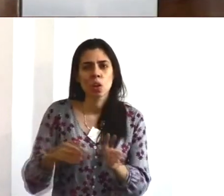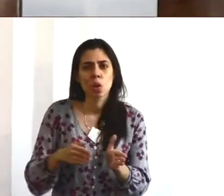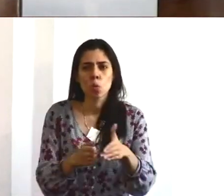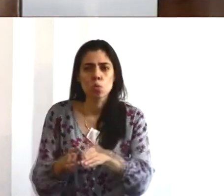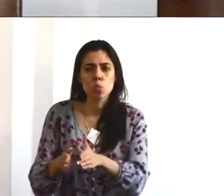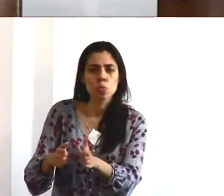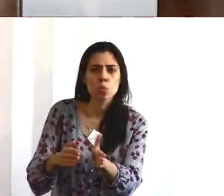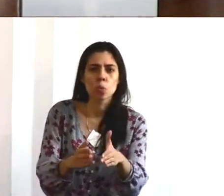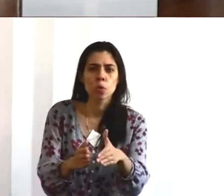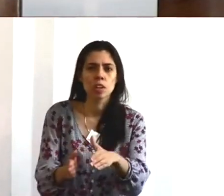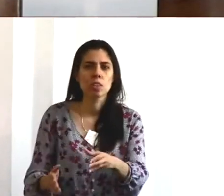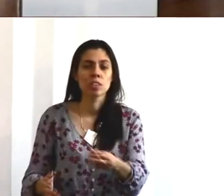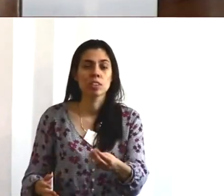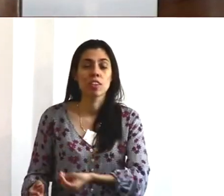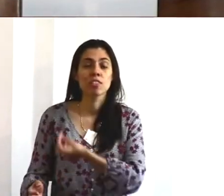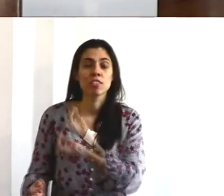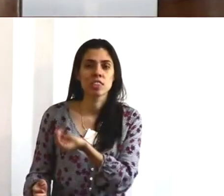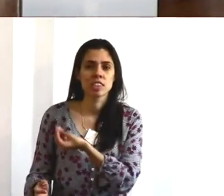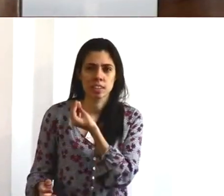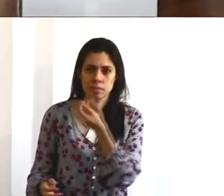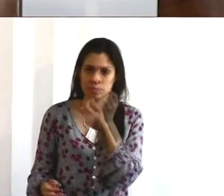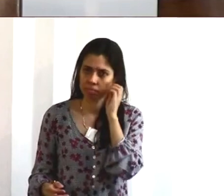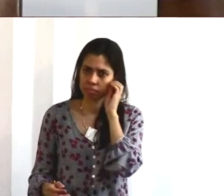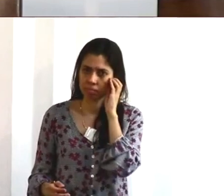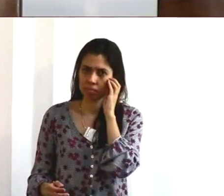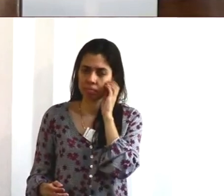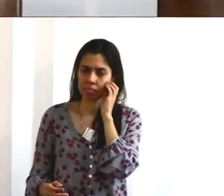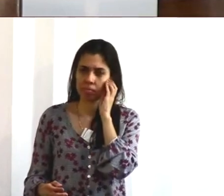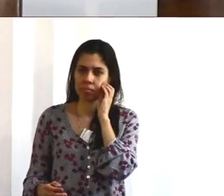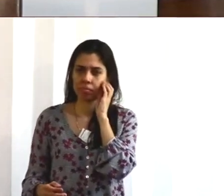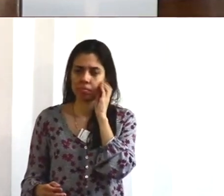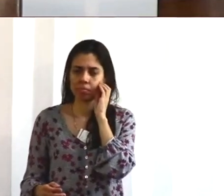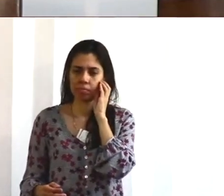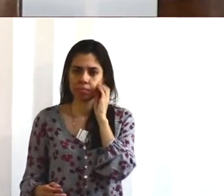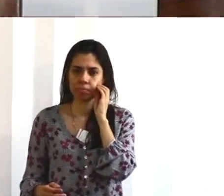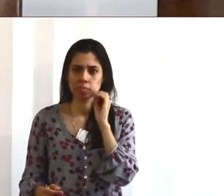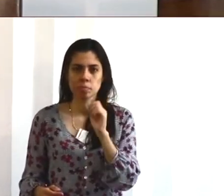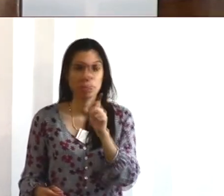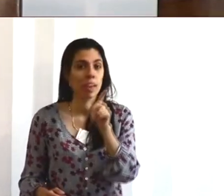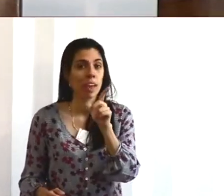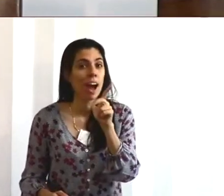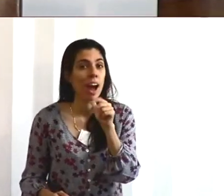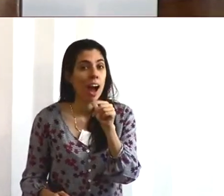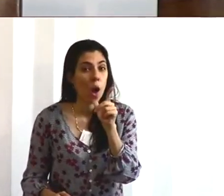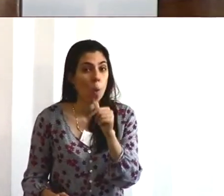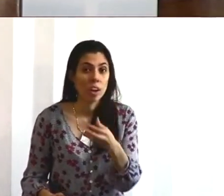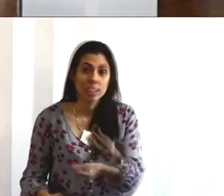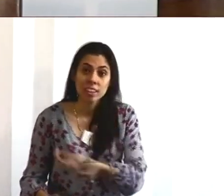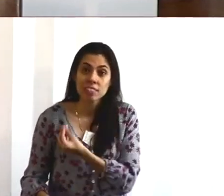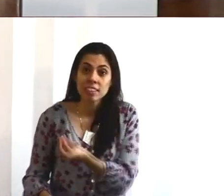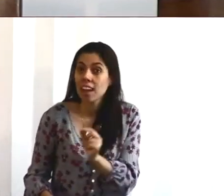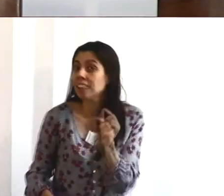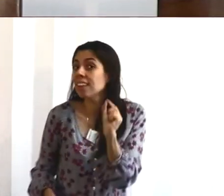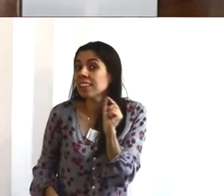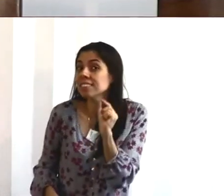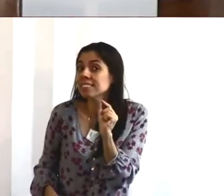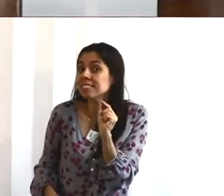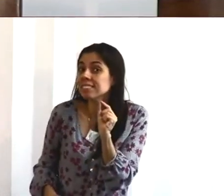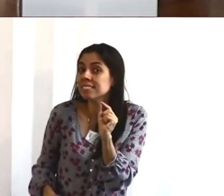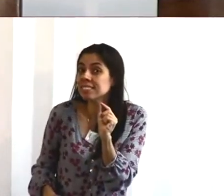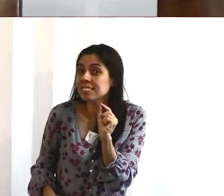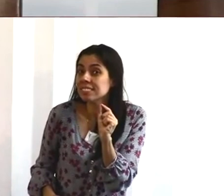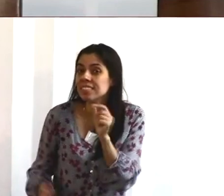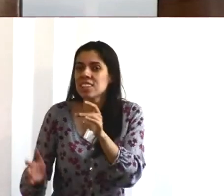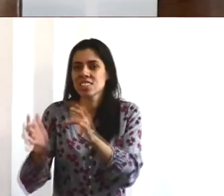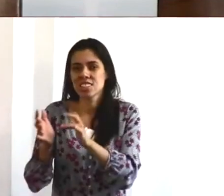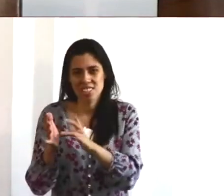texto. Então perceba, queridos, que a água da vida é Jesus. A água que vai